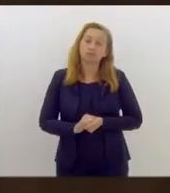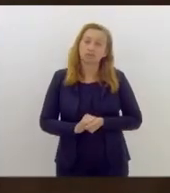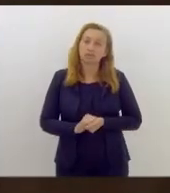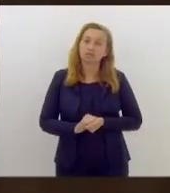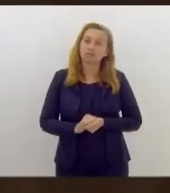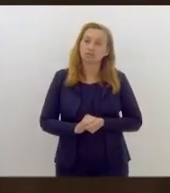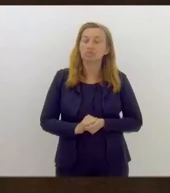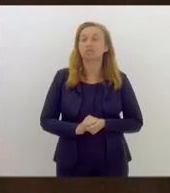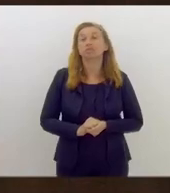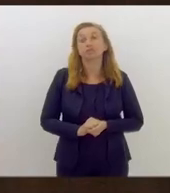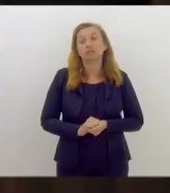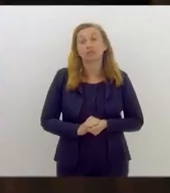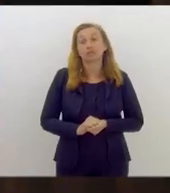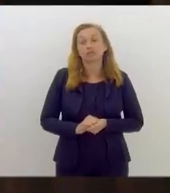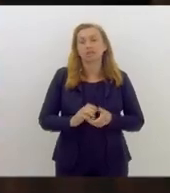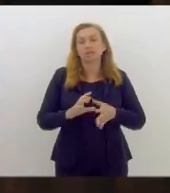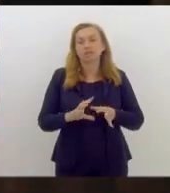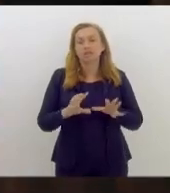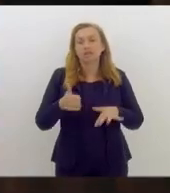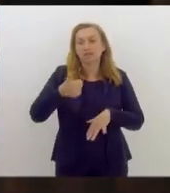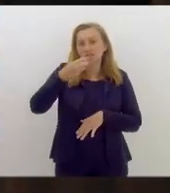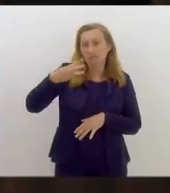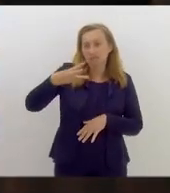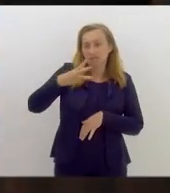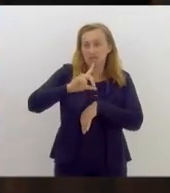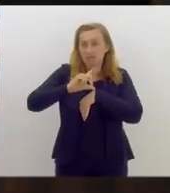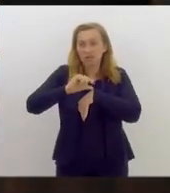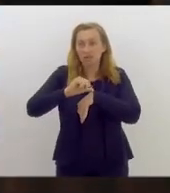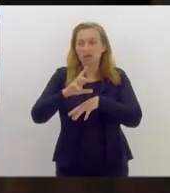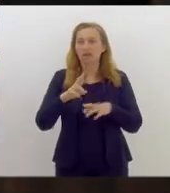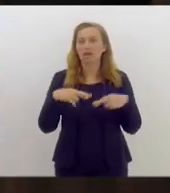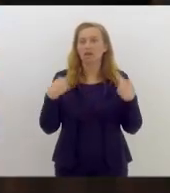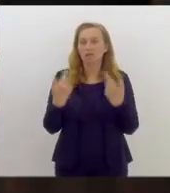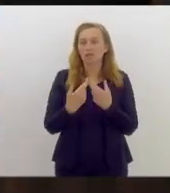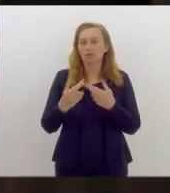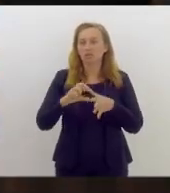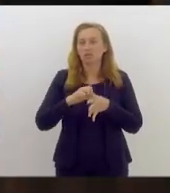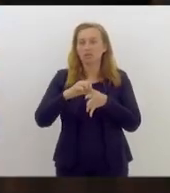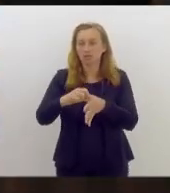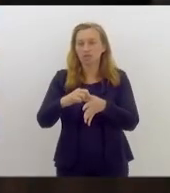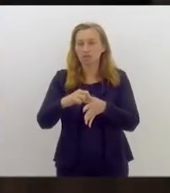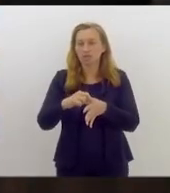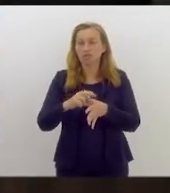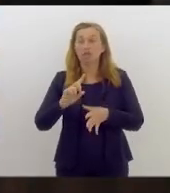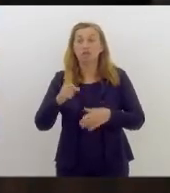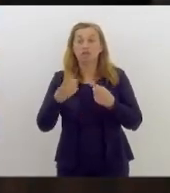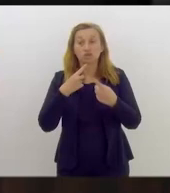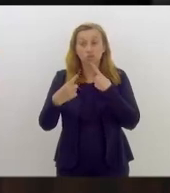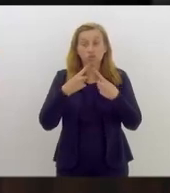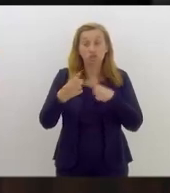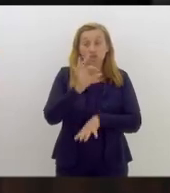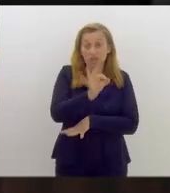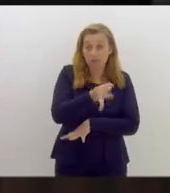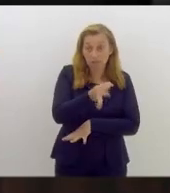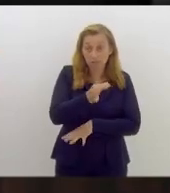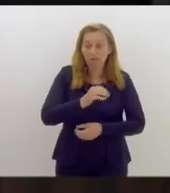a prioridade é a sua. 13 horas, reunião de líderes, colégio de líderes. Vamos discutir,